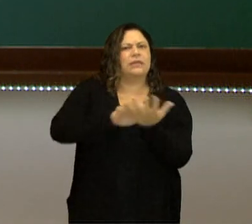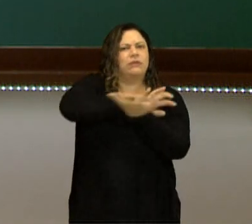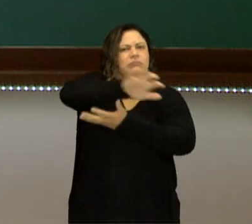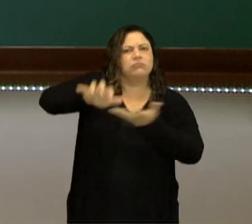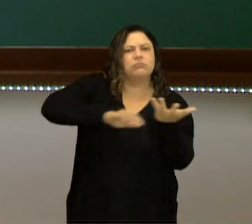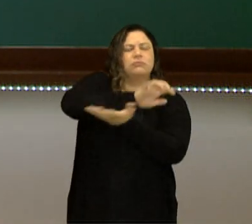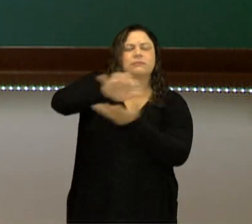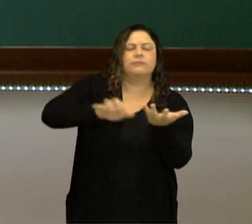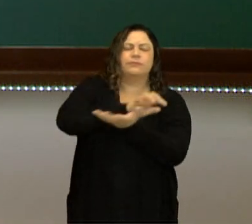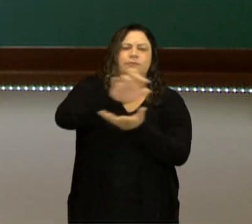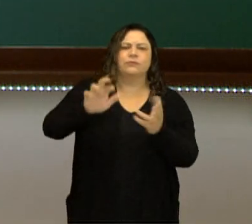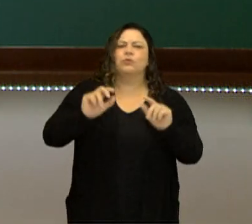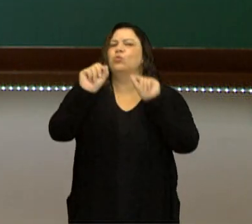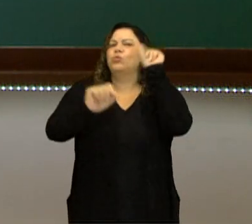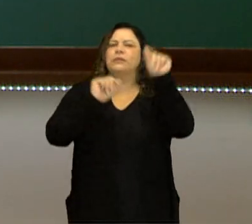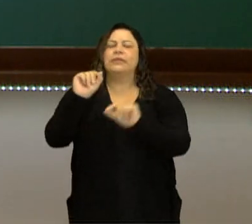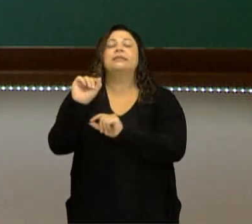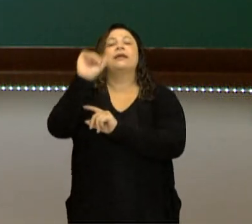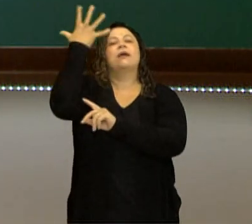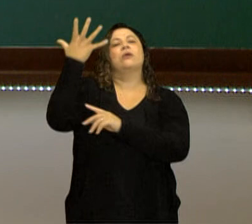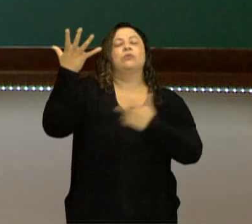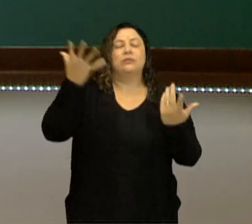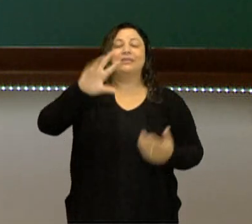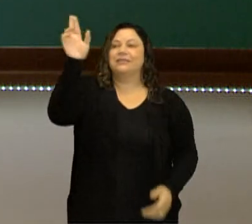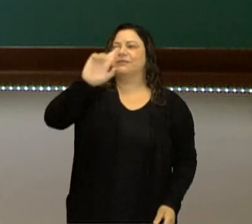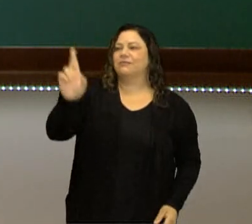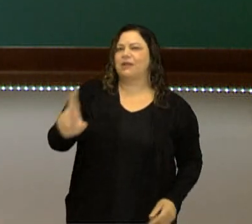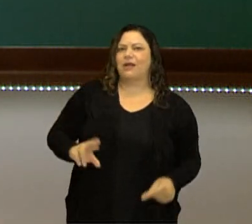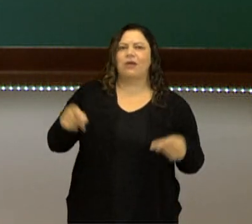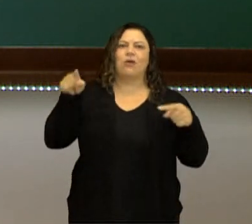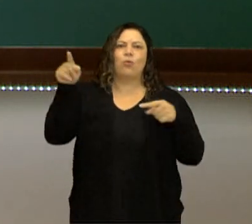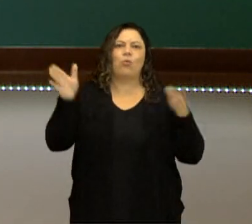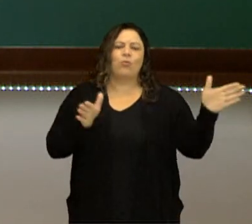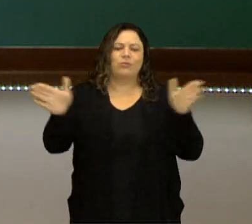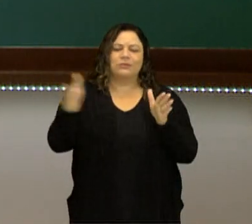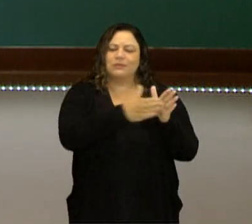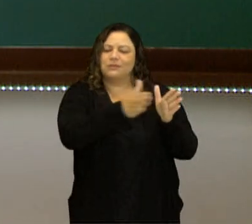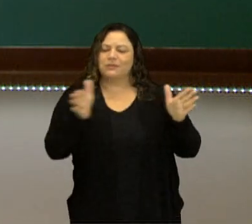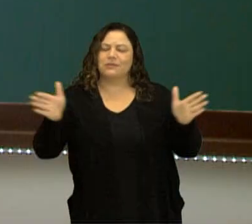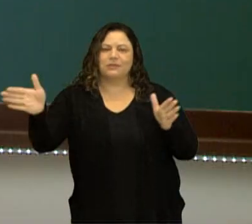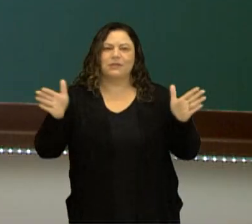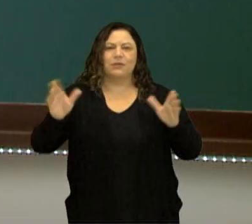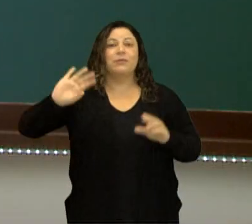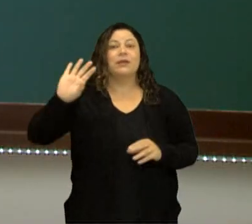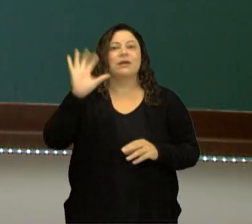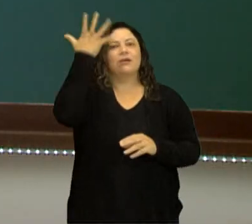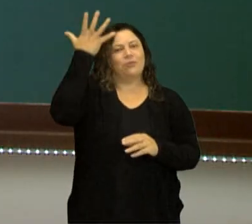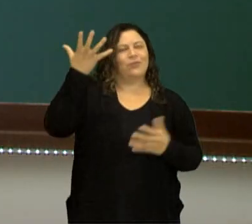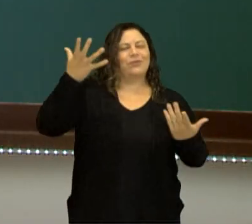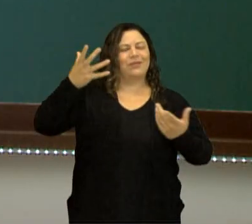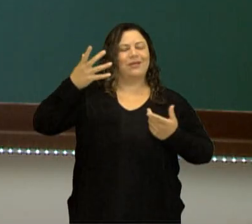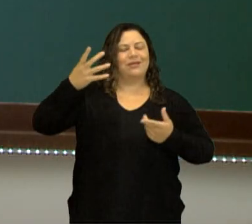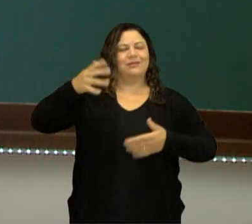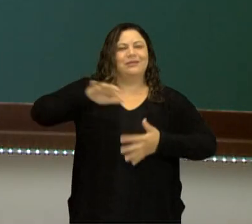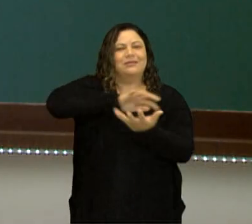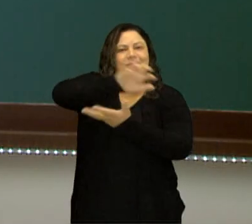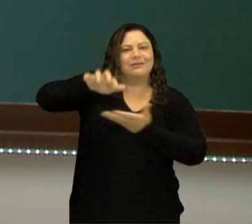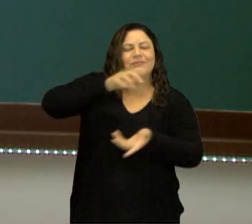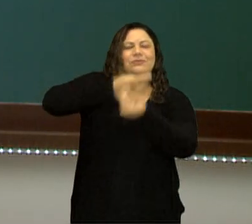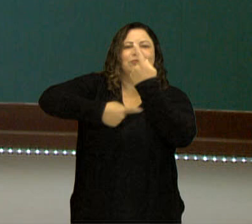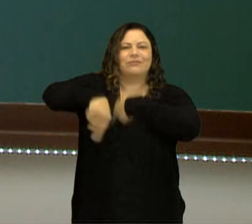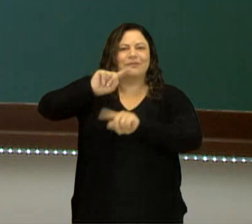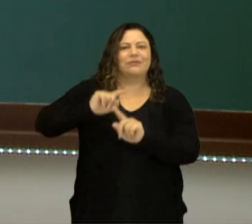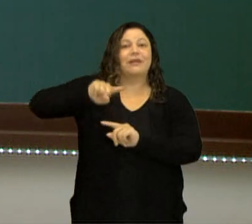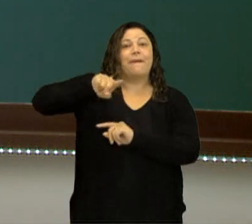que estava acontecendo na Rússia para se gerar a Revolução Russa de